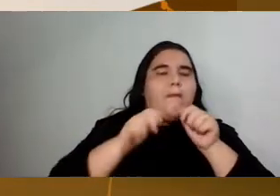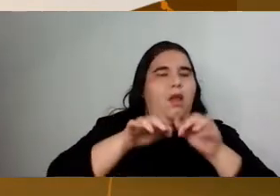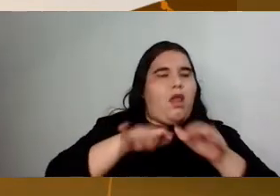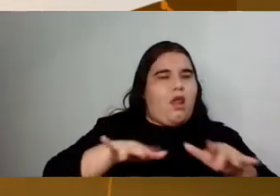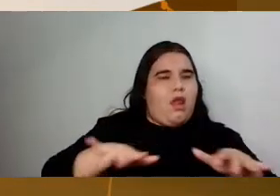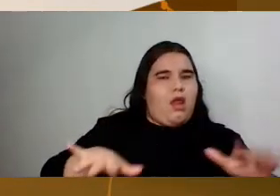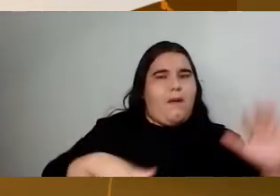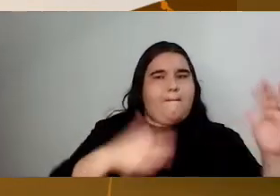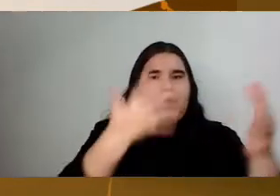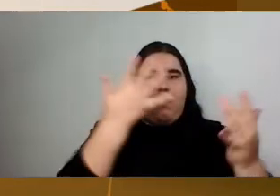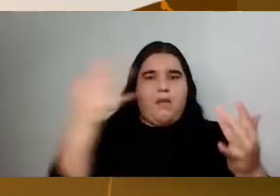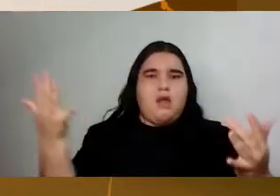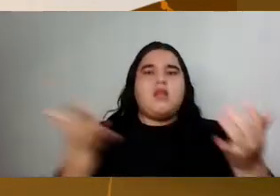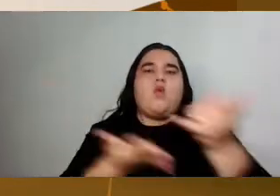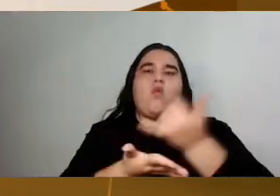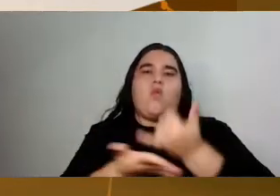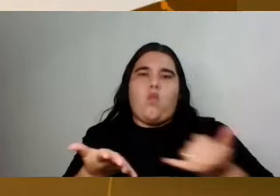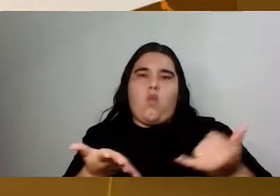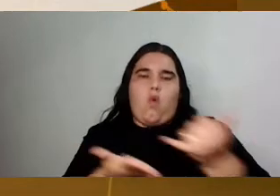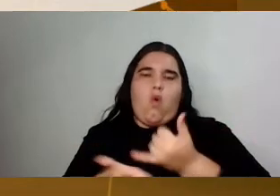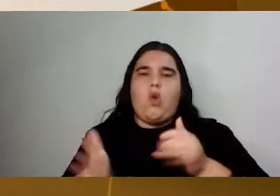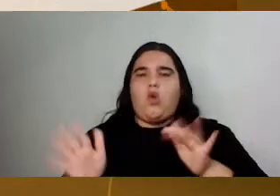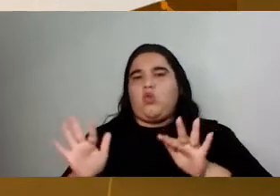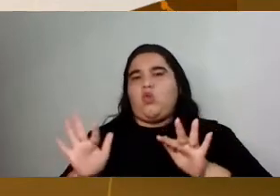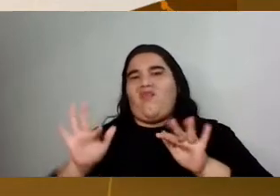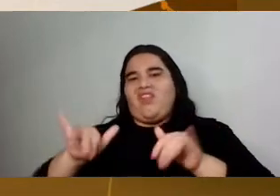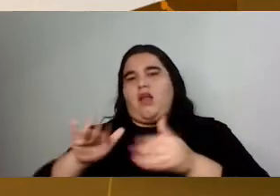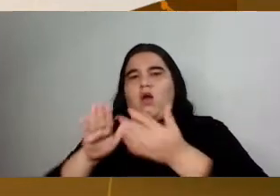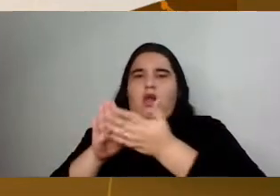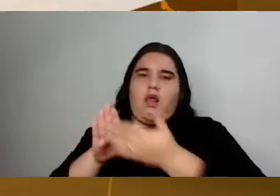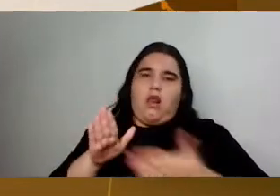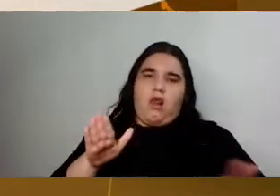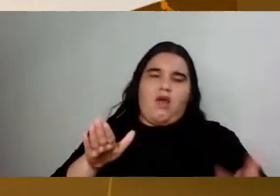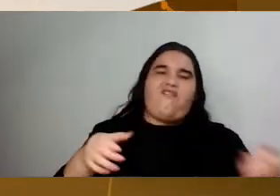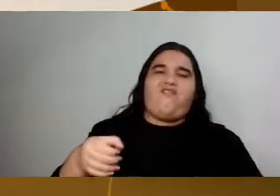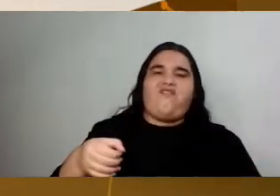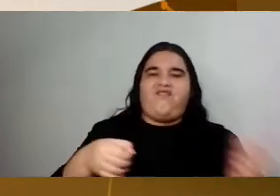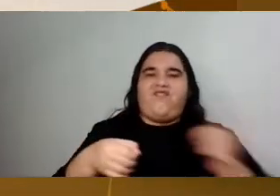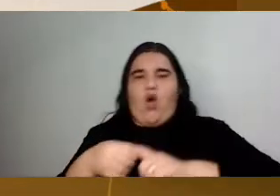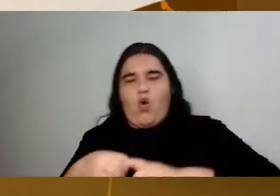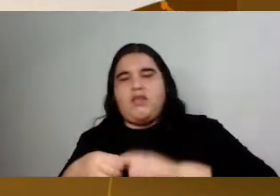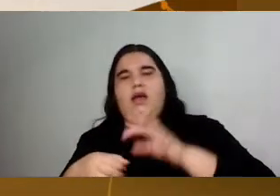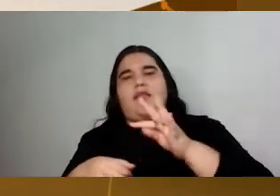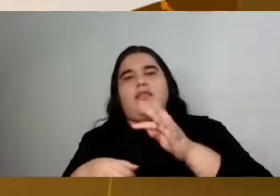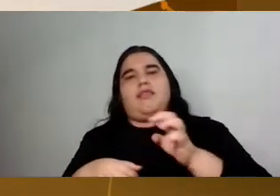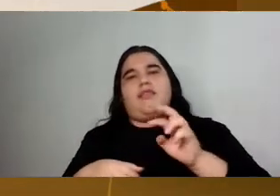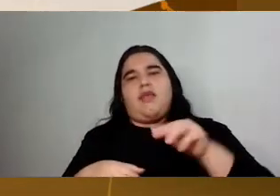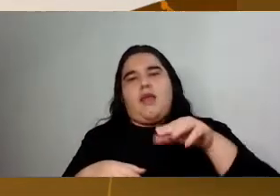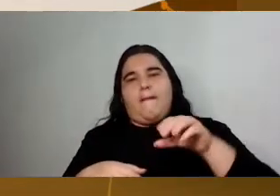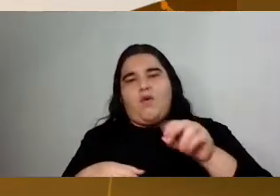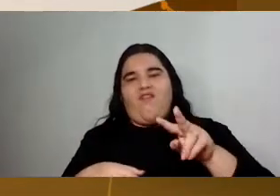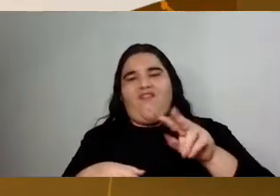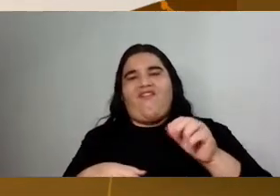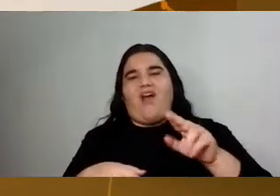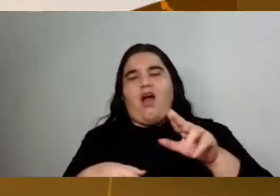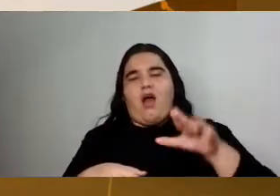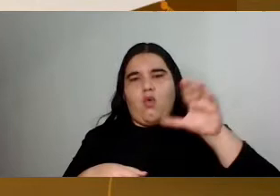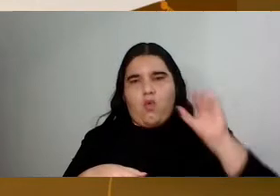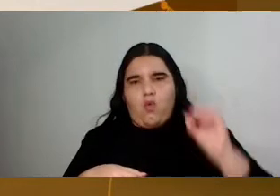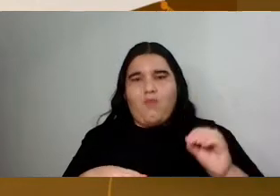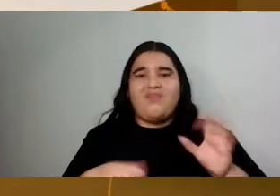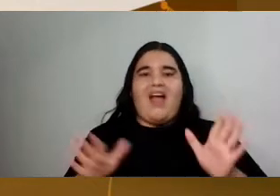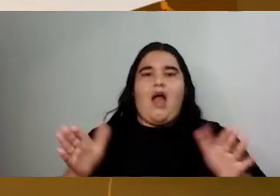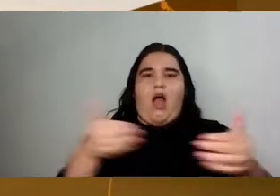óleo, ao final do processo, retorna para termovácuo. Essa caixa separadora, ela tem a função